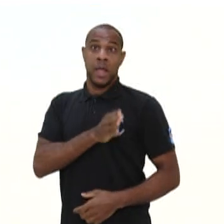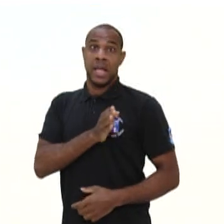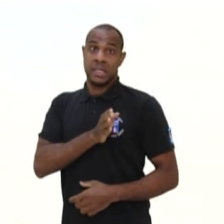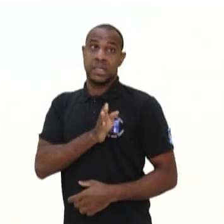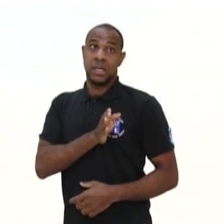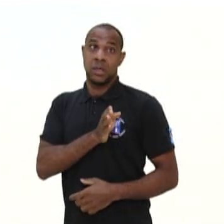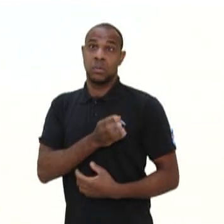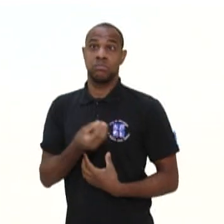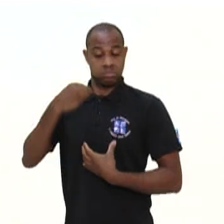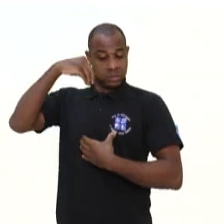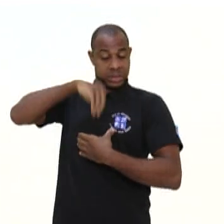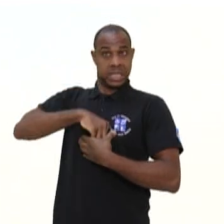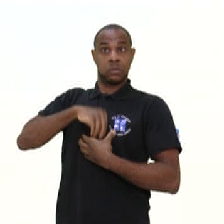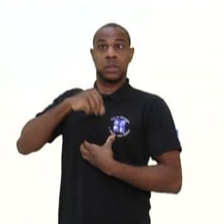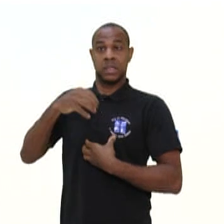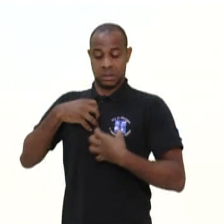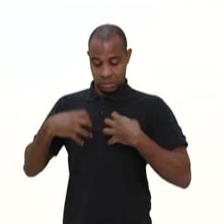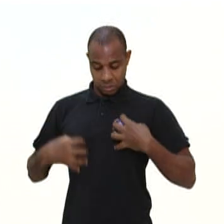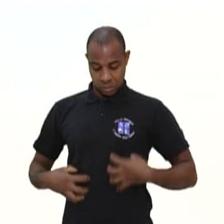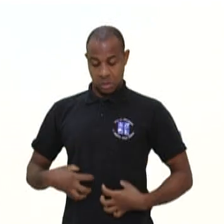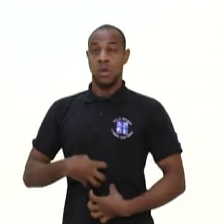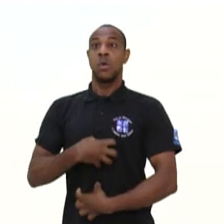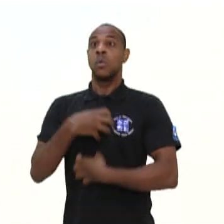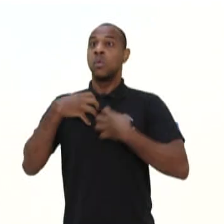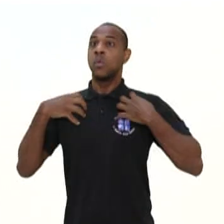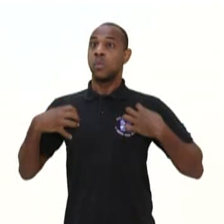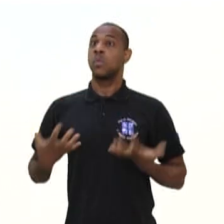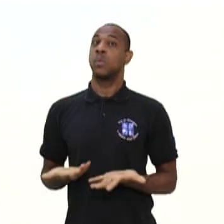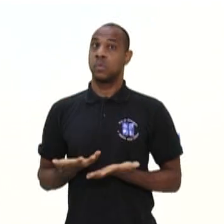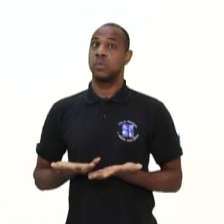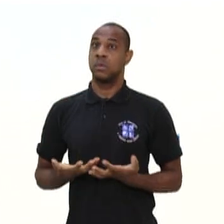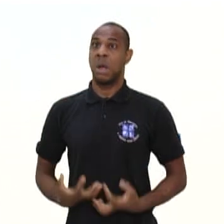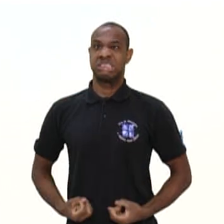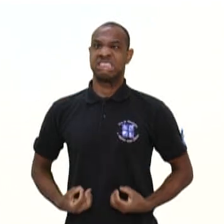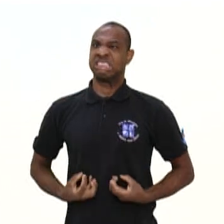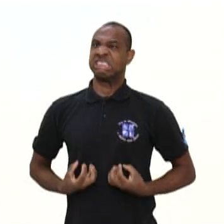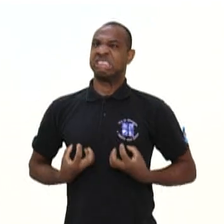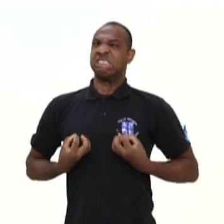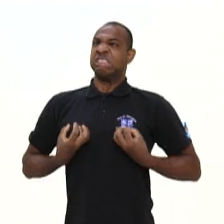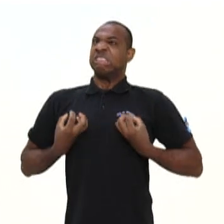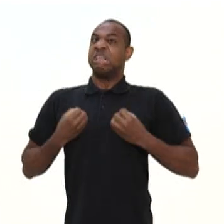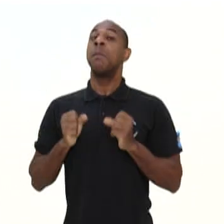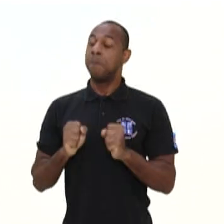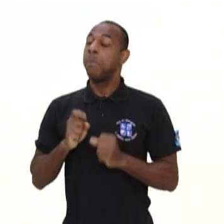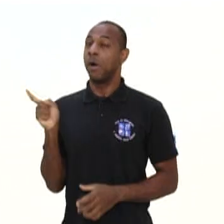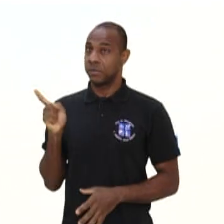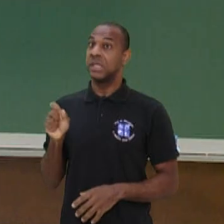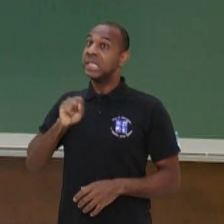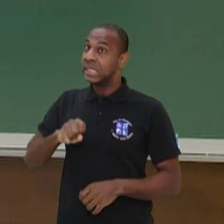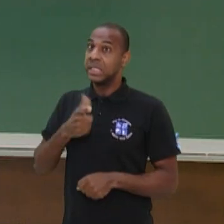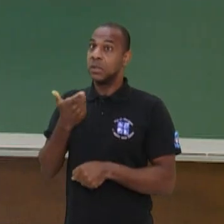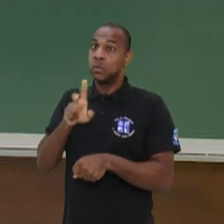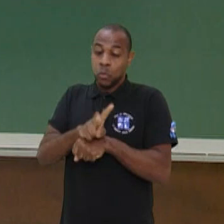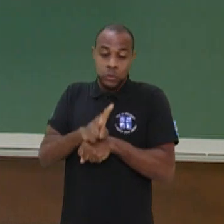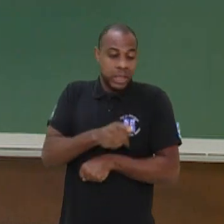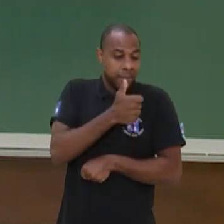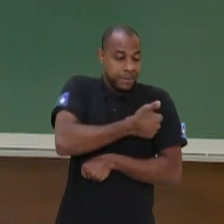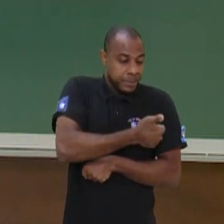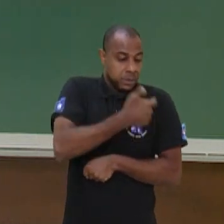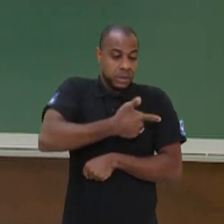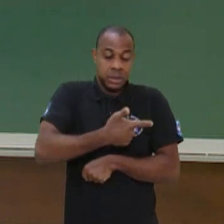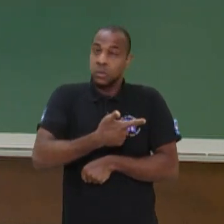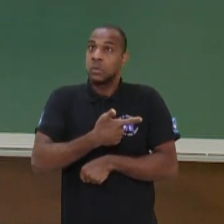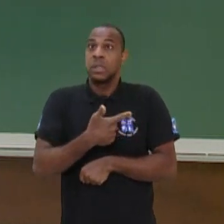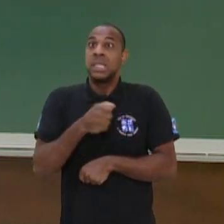mesmo, né, dentro do sistema nervoso. Então ela vem muito mais devastadora daí, beleza? Então é essencial que você procure o médico já no primeiro sintoma,